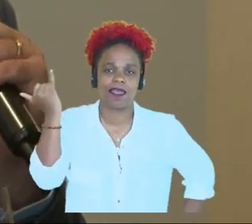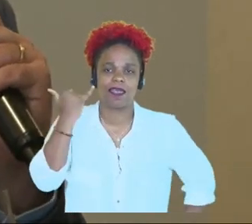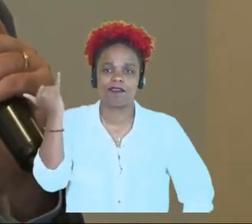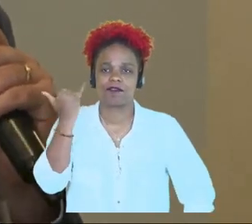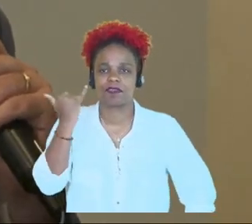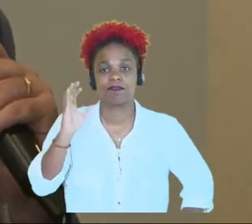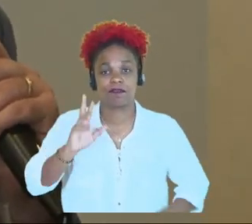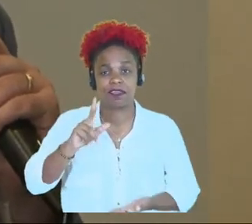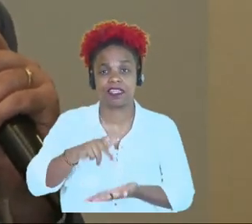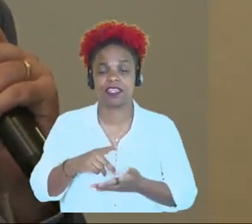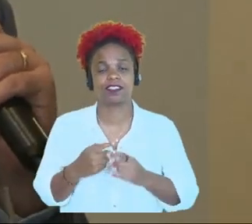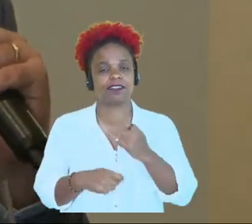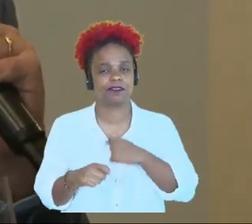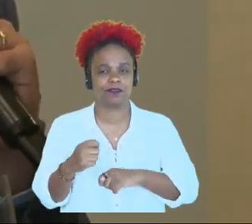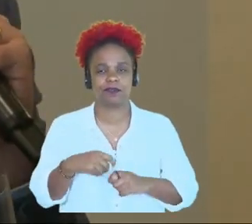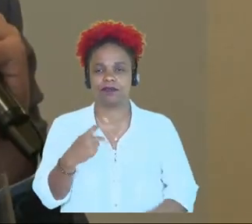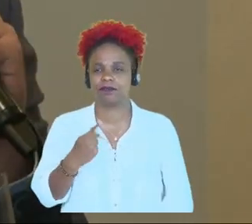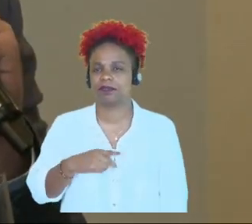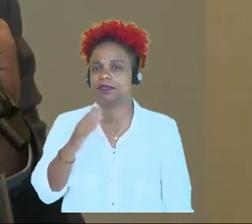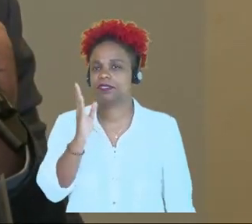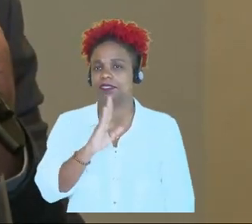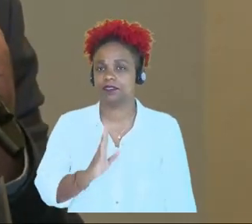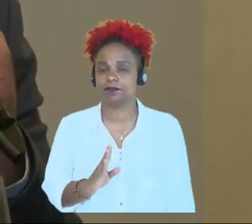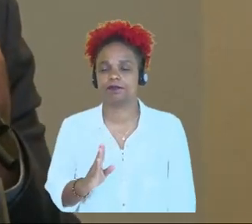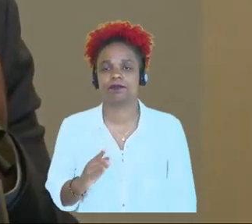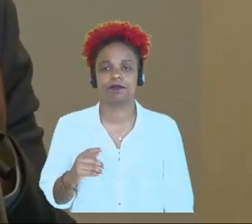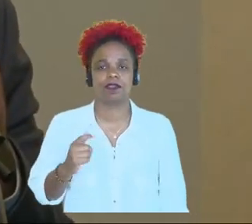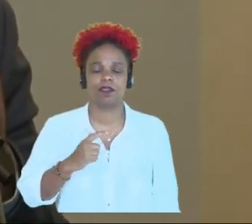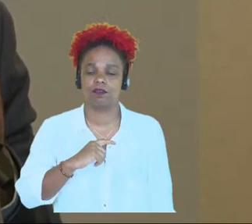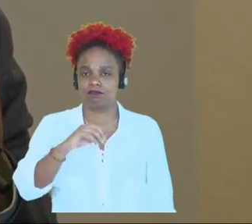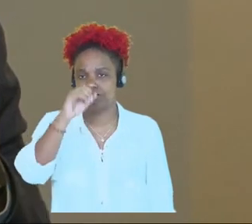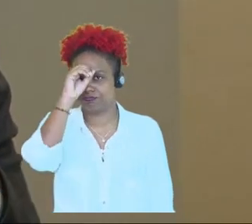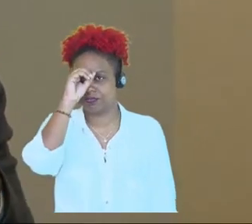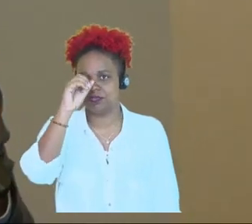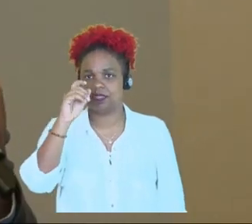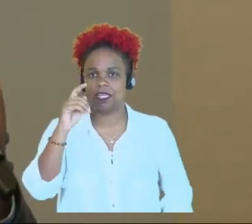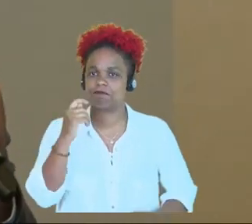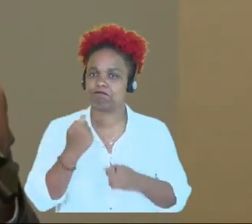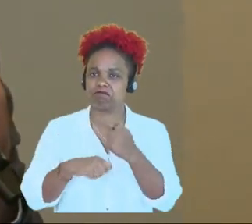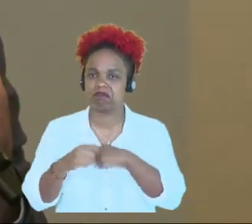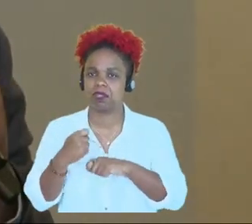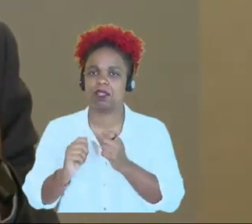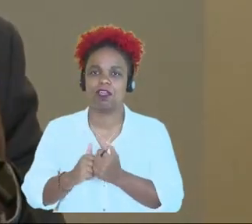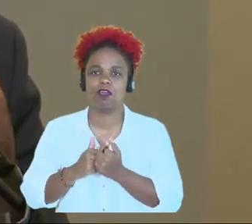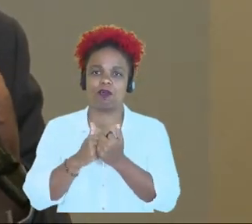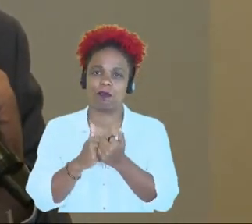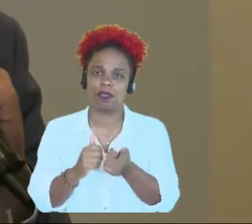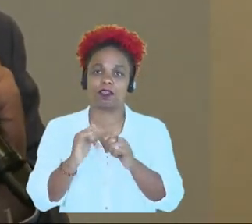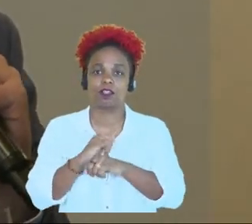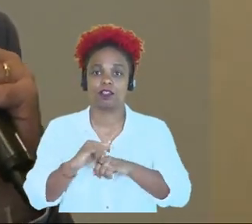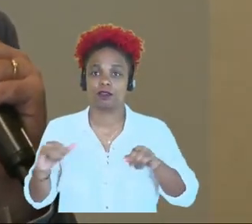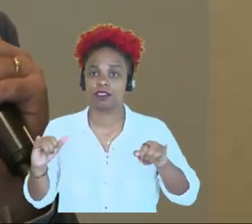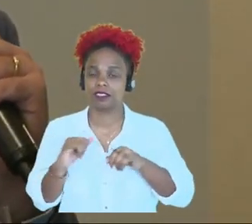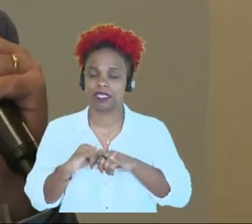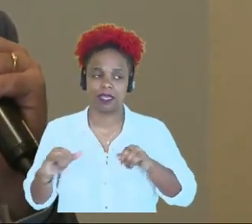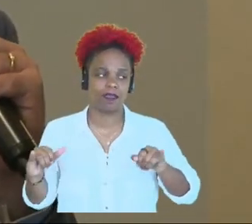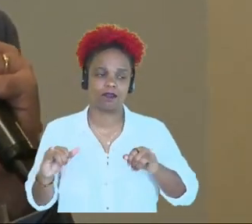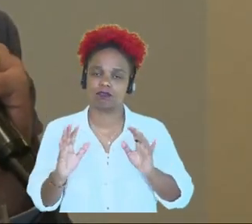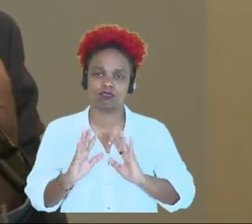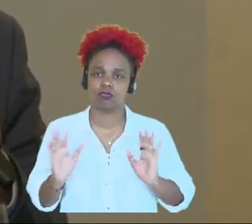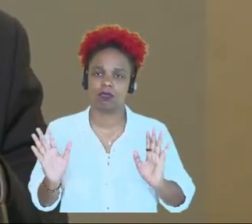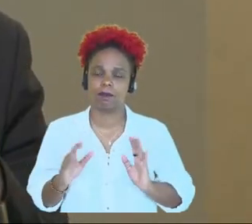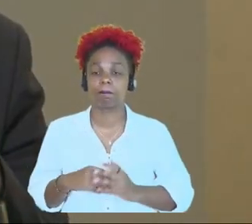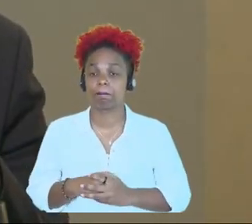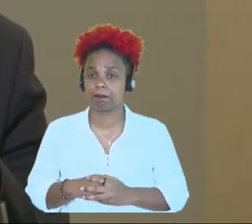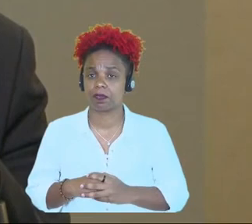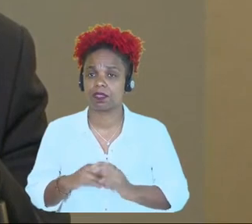diagnóstico real da economia brasileira. Eu sou uma pessoa muito ignorante em termos econômicos, acompanho o noticiário, mas não muito mais do que isso. E